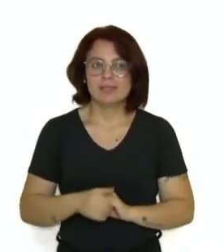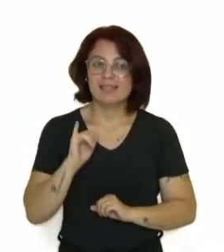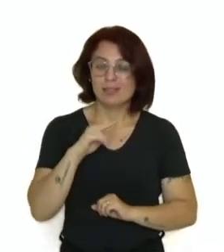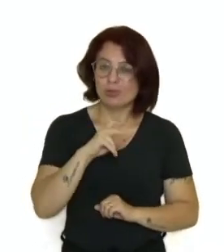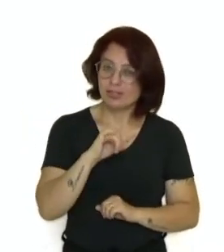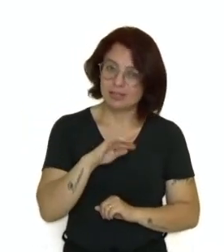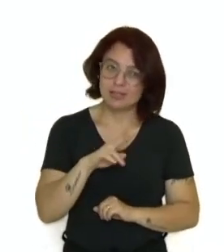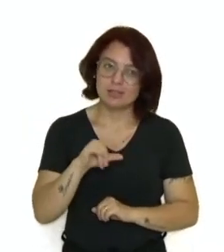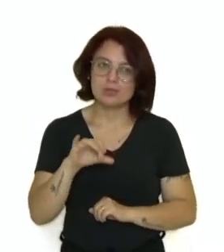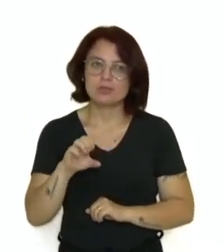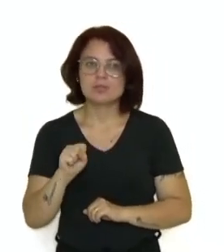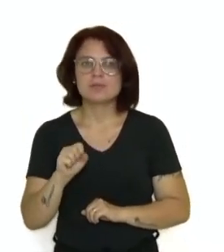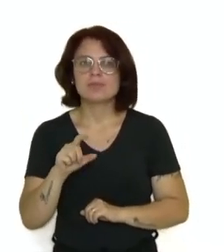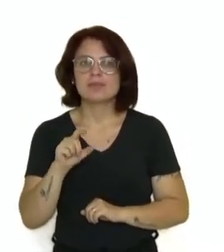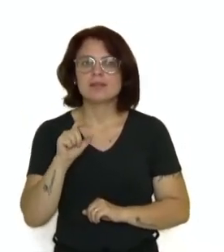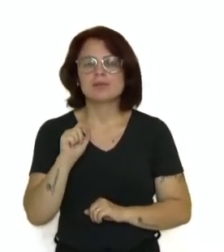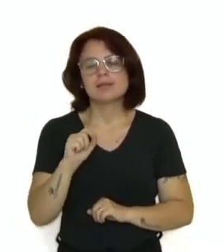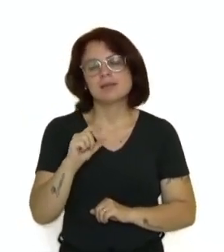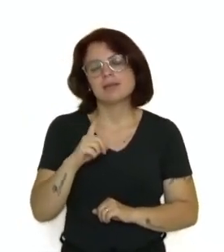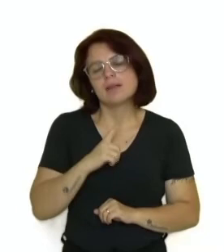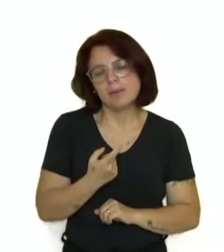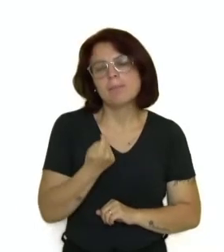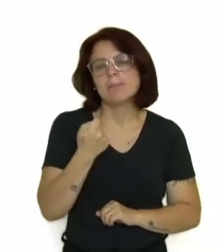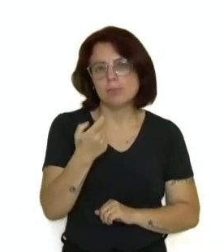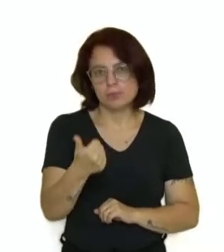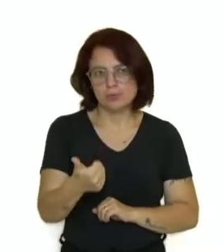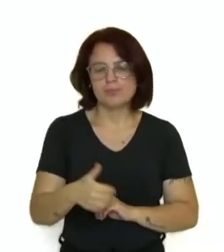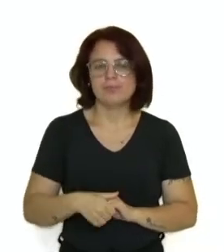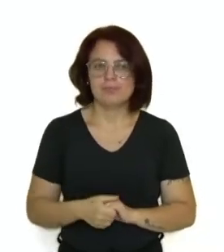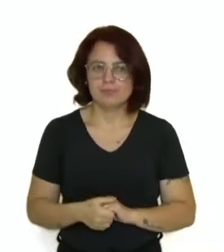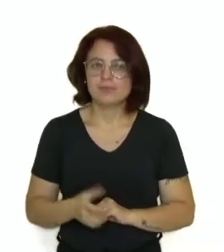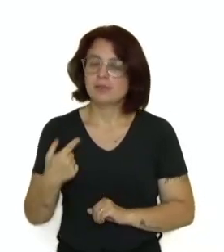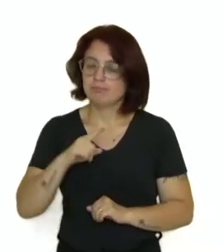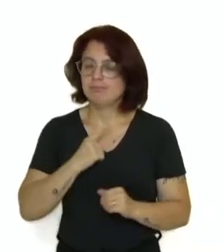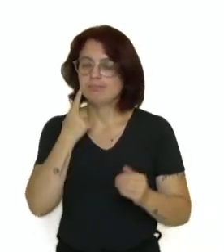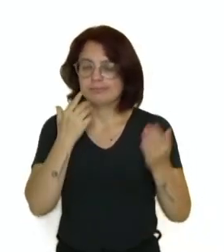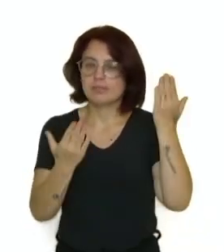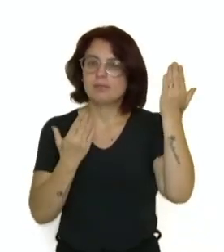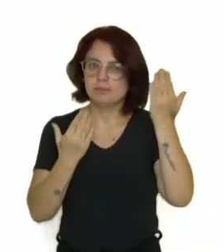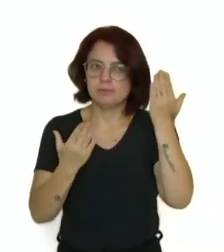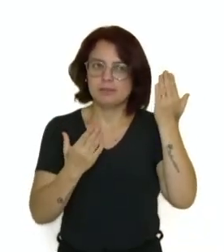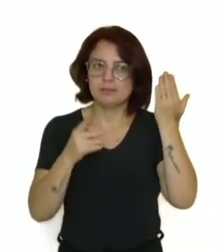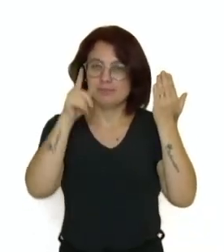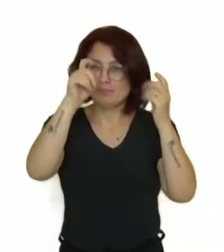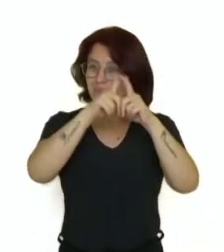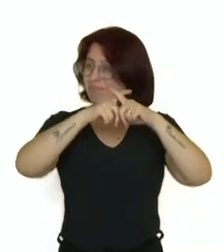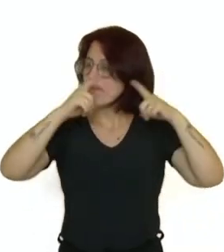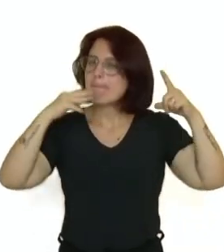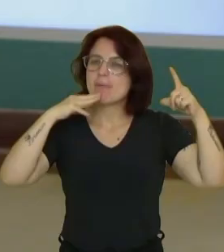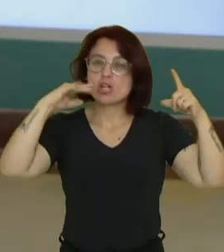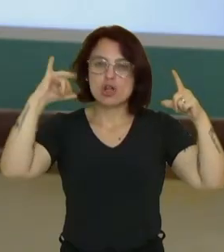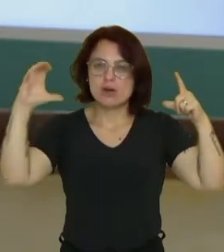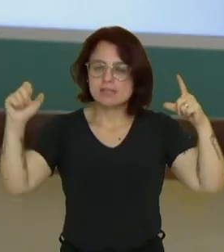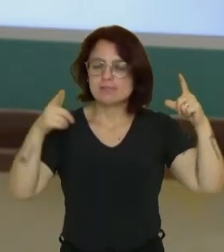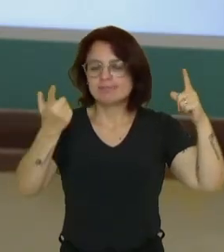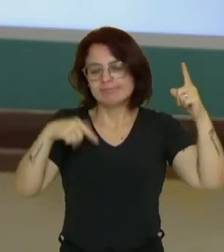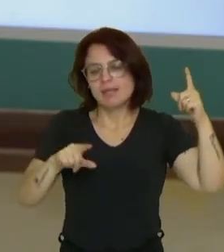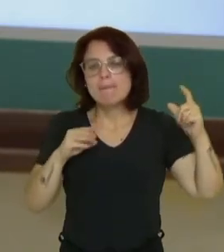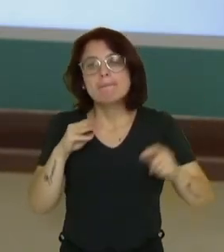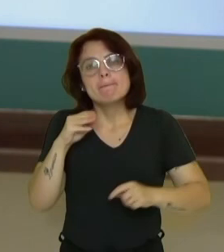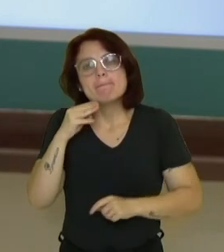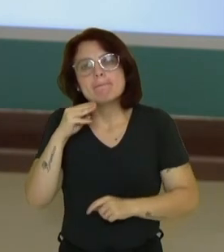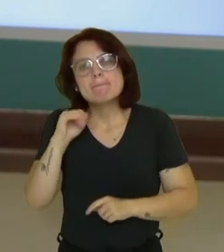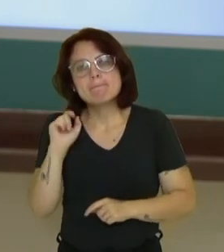Os inorgânicos são milhares. É uma diferença considerável. Milhões para milhares.